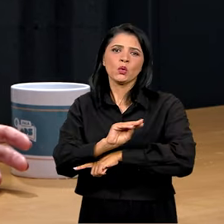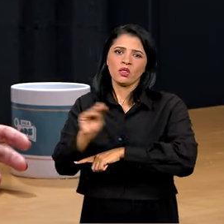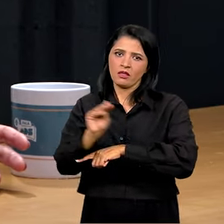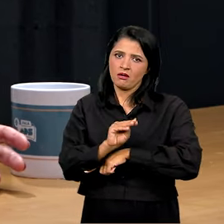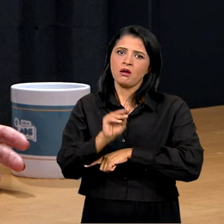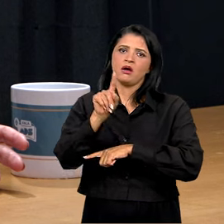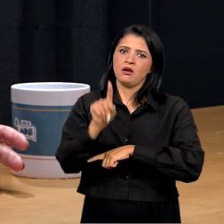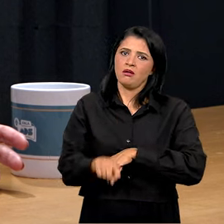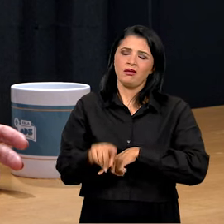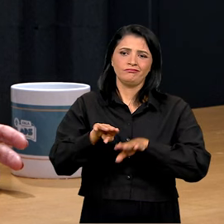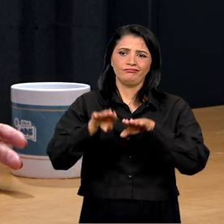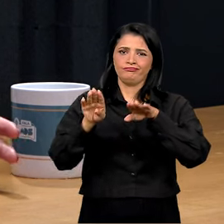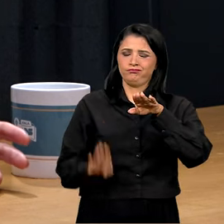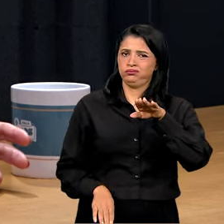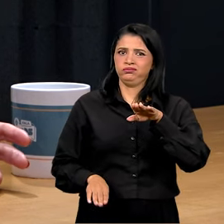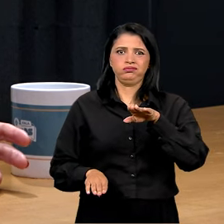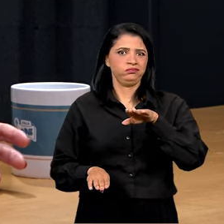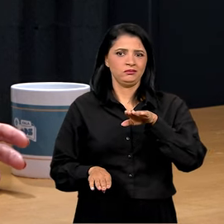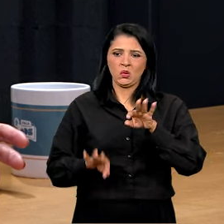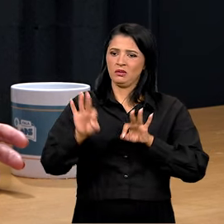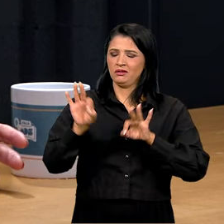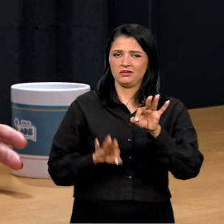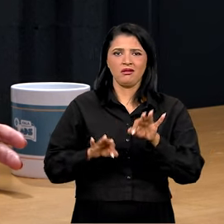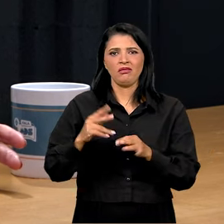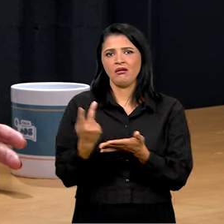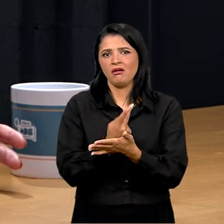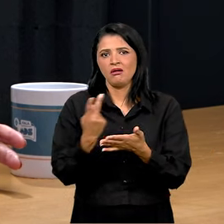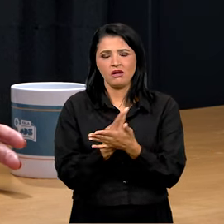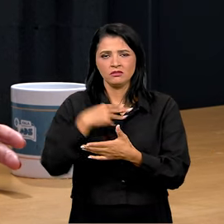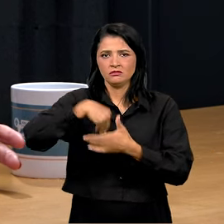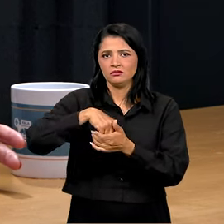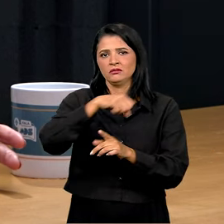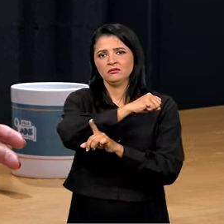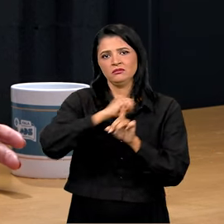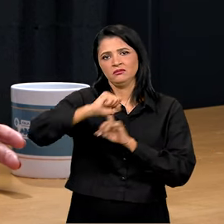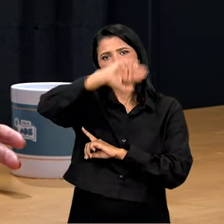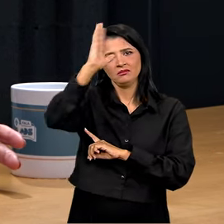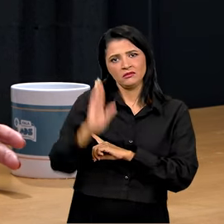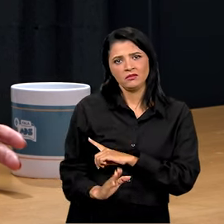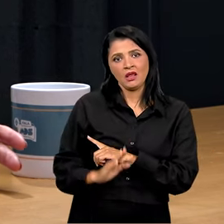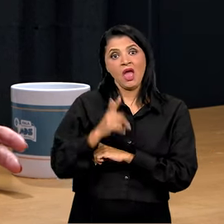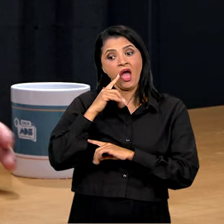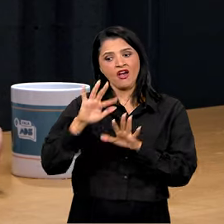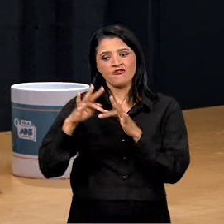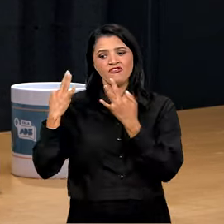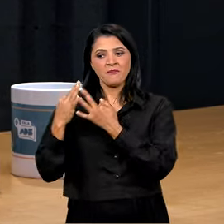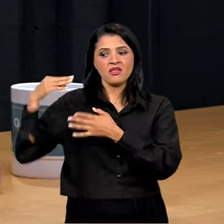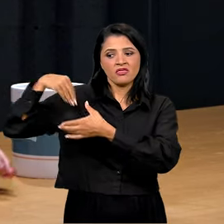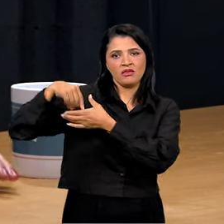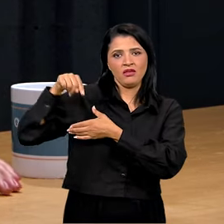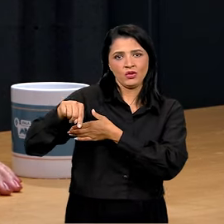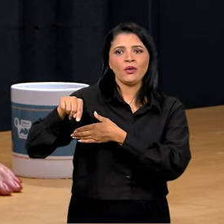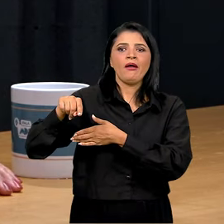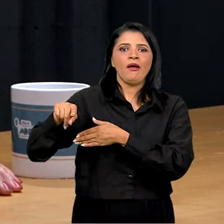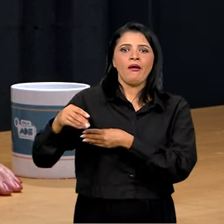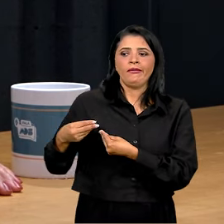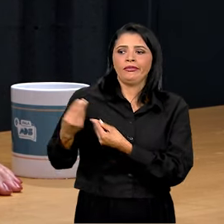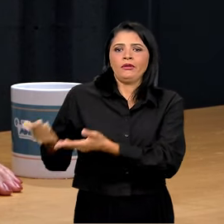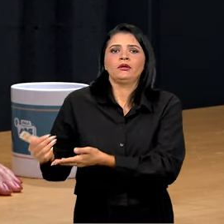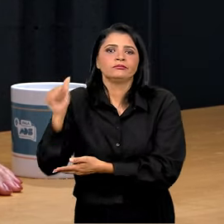cuidados é desigualmente distribuída na sociedade brasileira deixando para as famílias e nelas para as